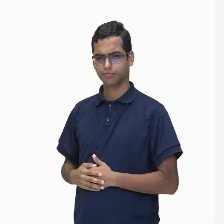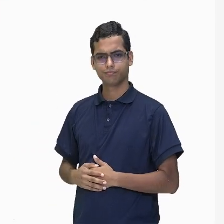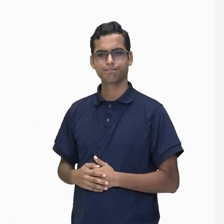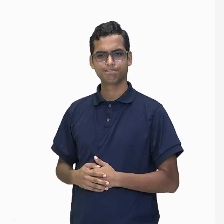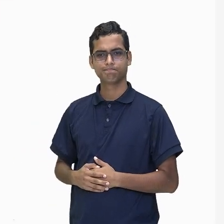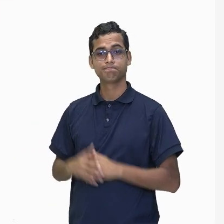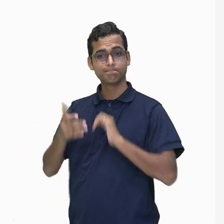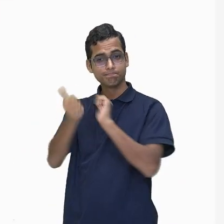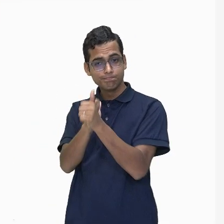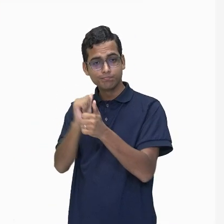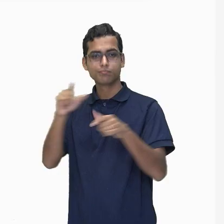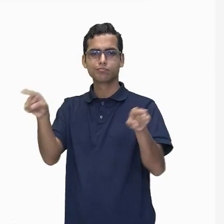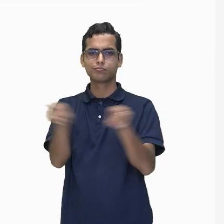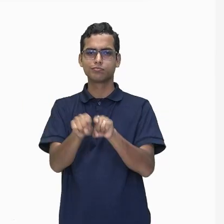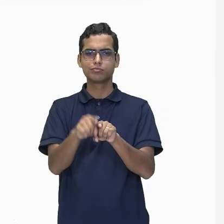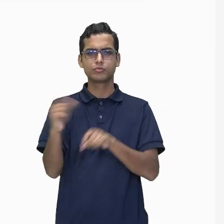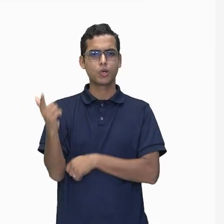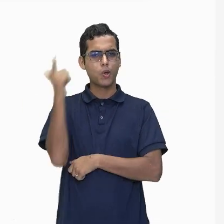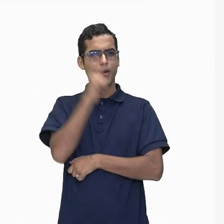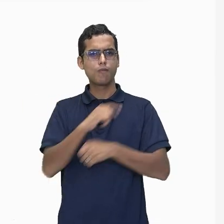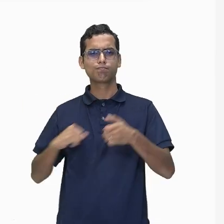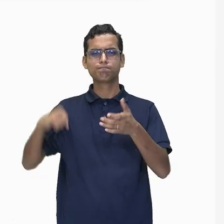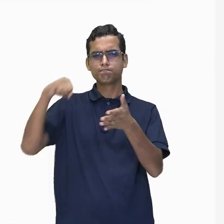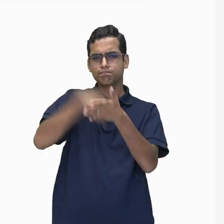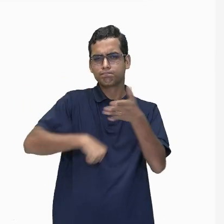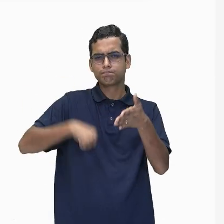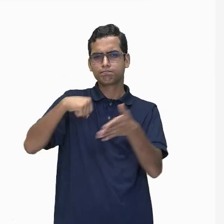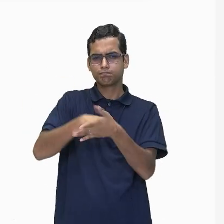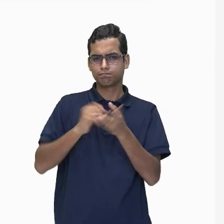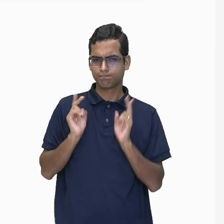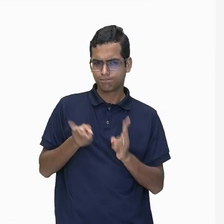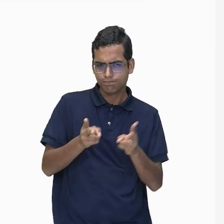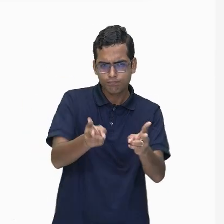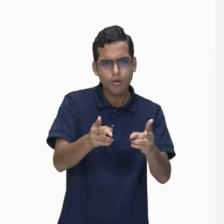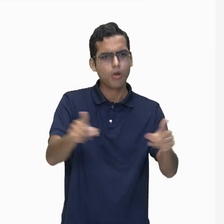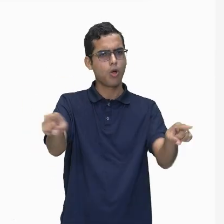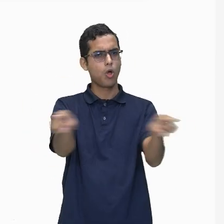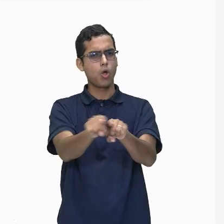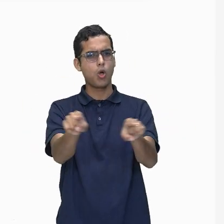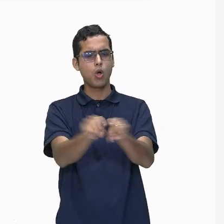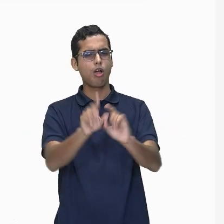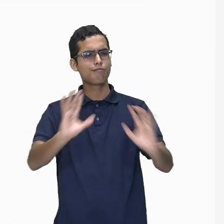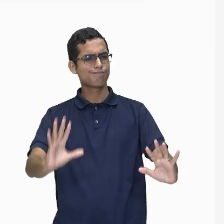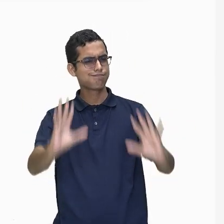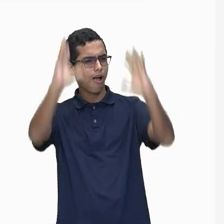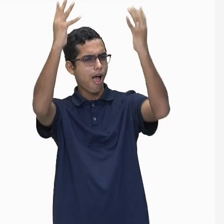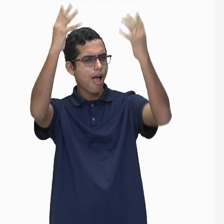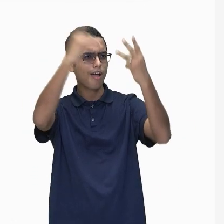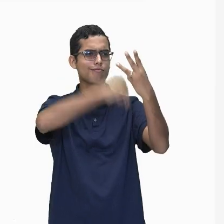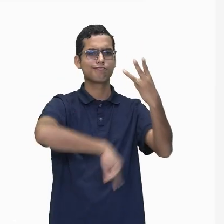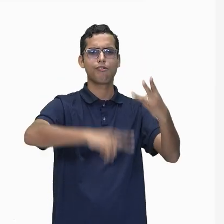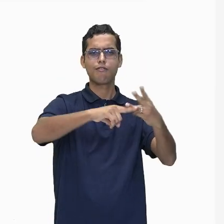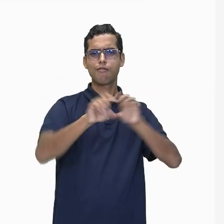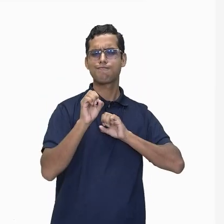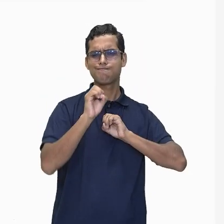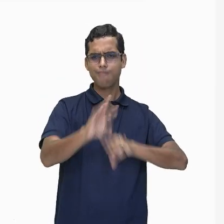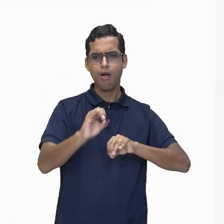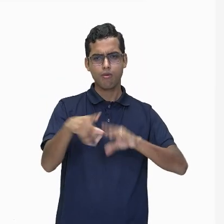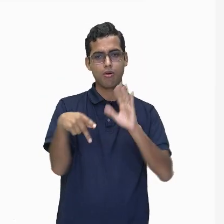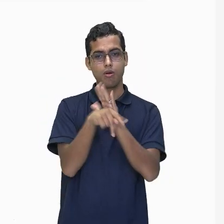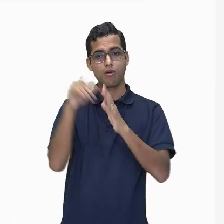também resistir, celebrar e educar. Handball e futsal são